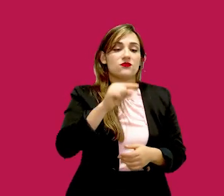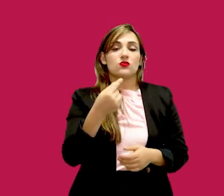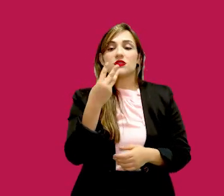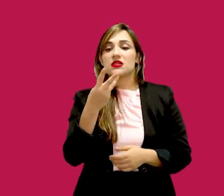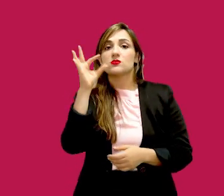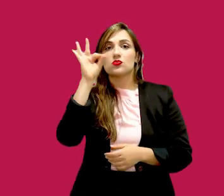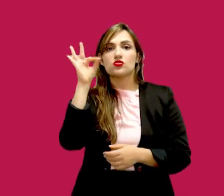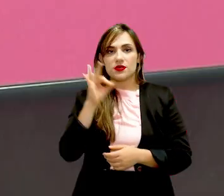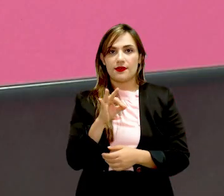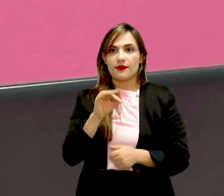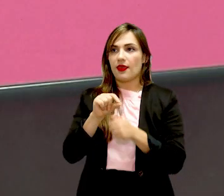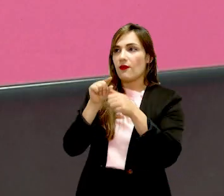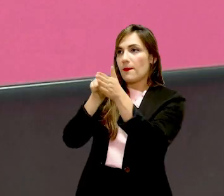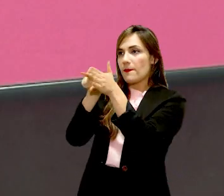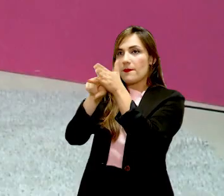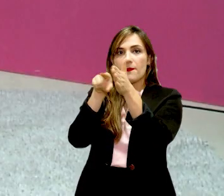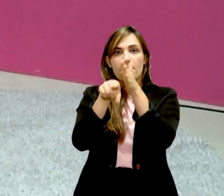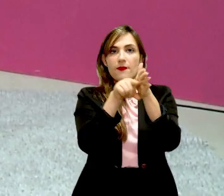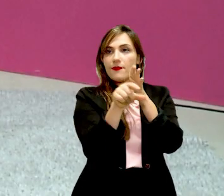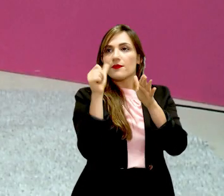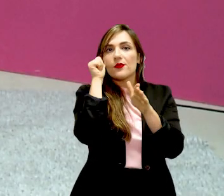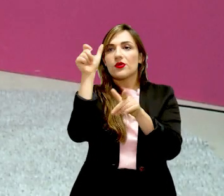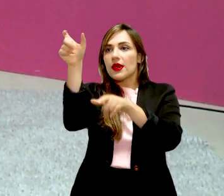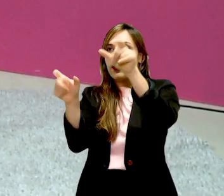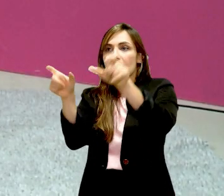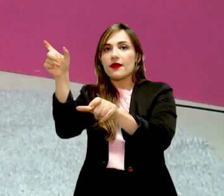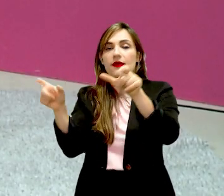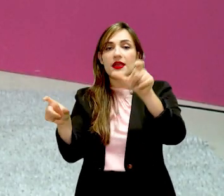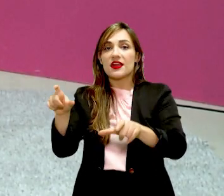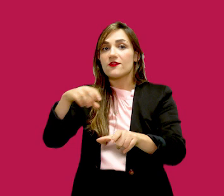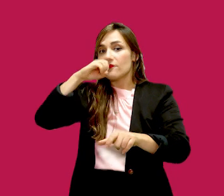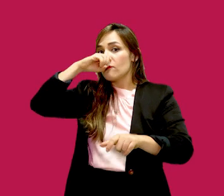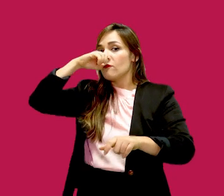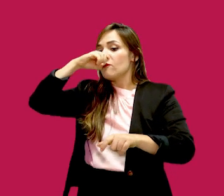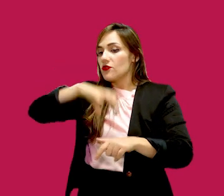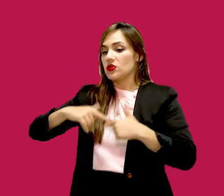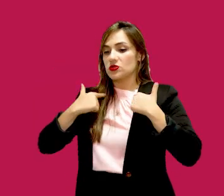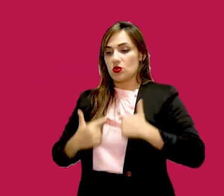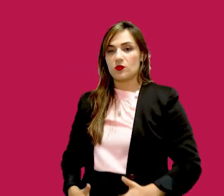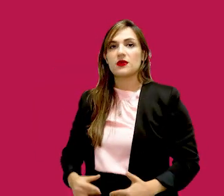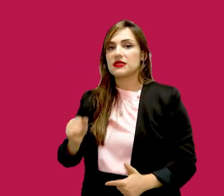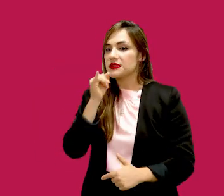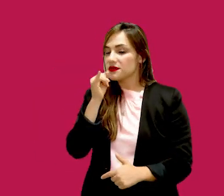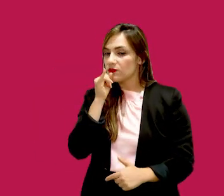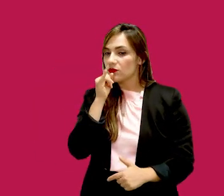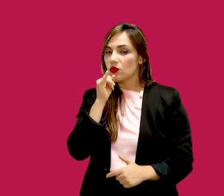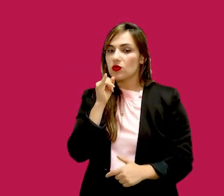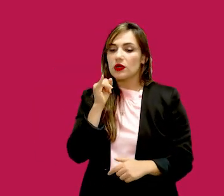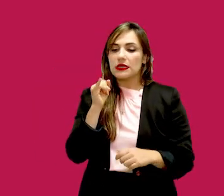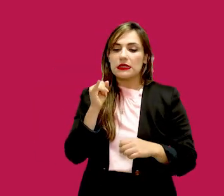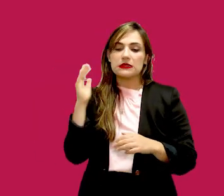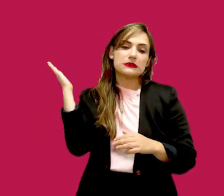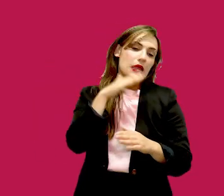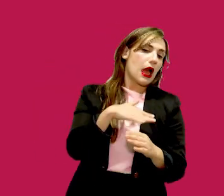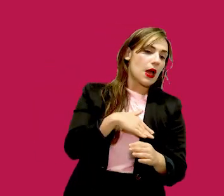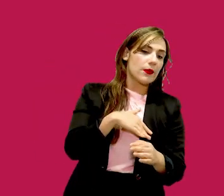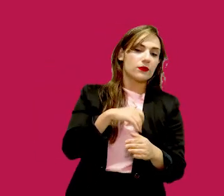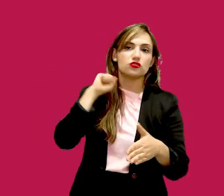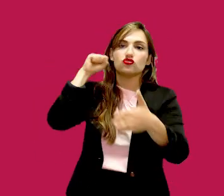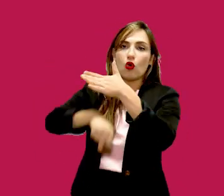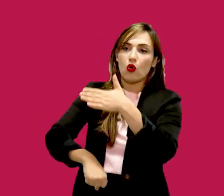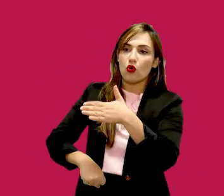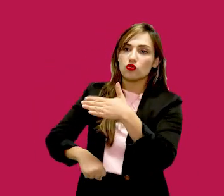disseram que foram agredidas fisicamente, e aí elas enumeram tapas, socos, chutes. Isso equivale a pouco mais de 4 milhões de